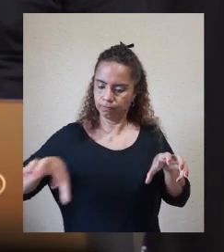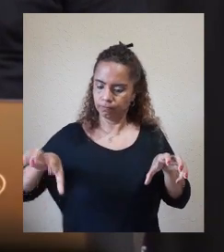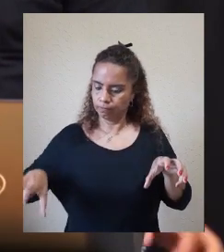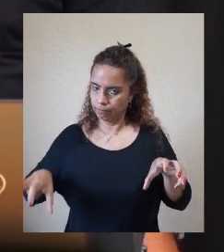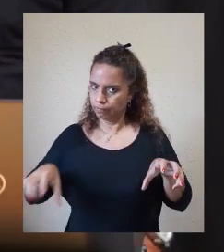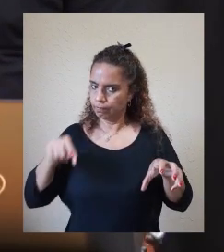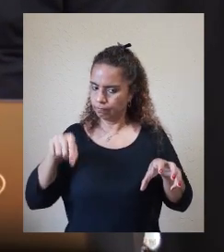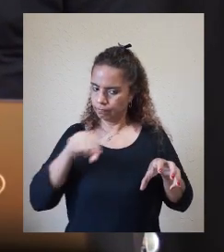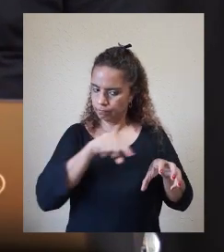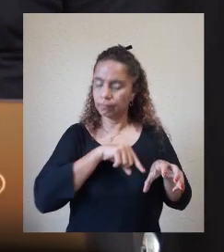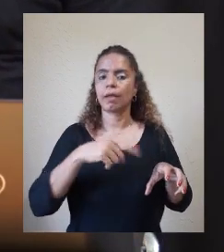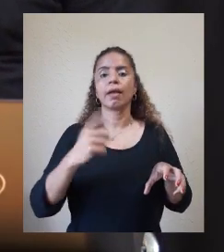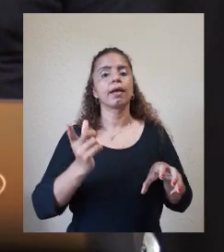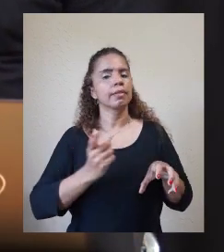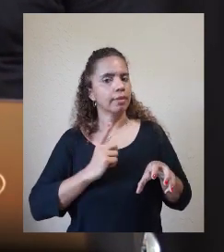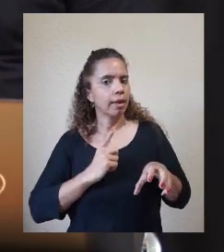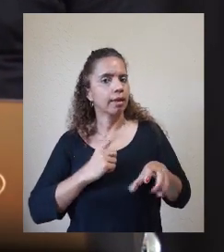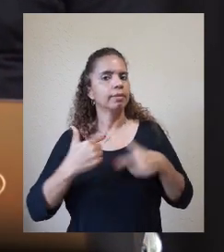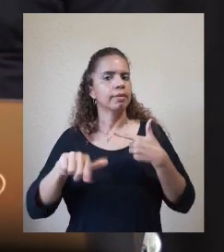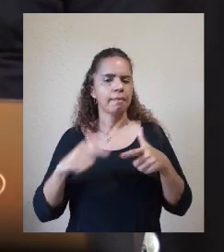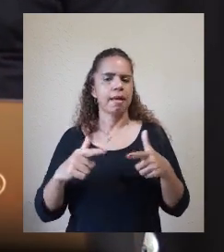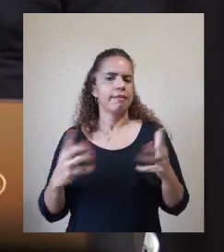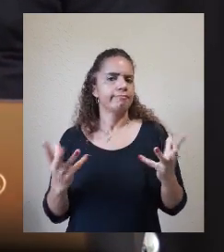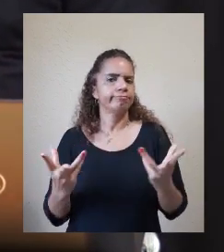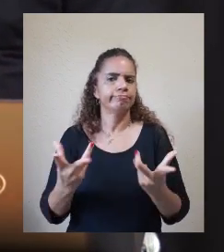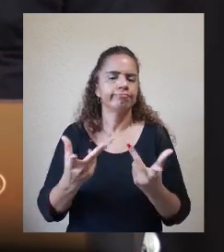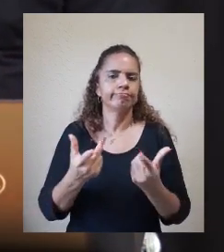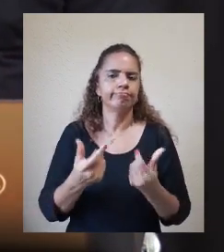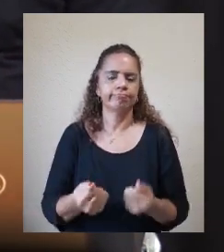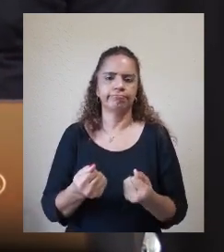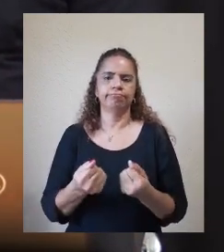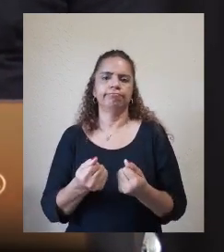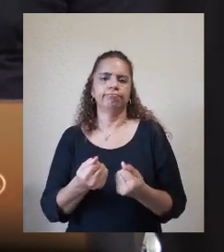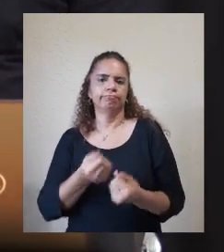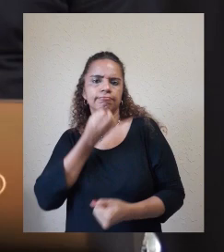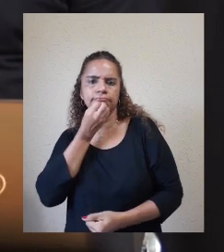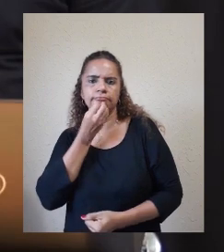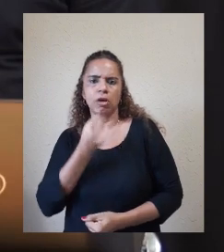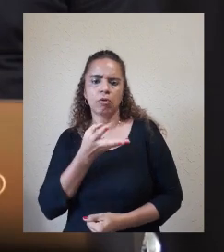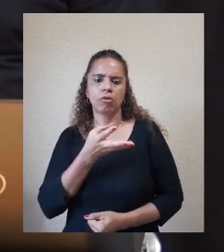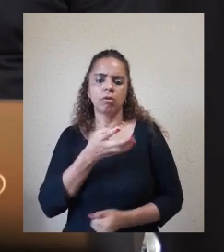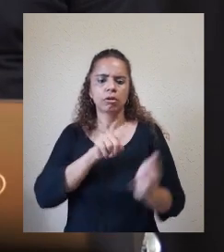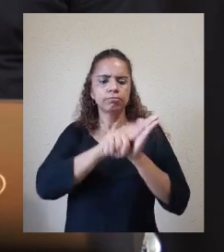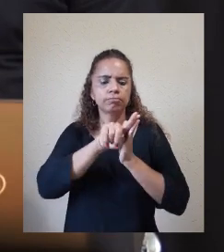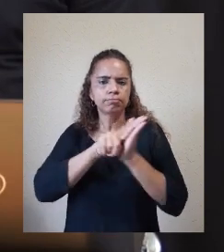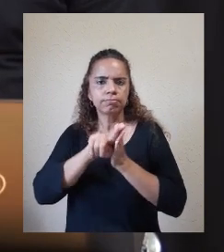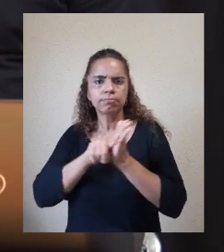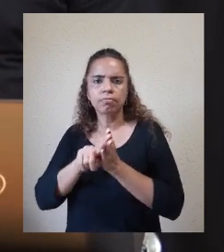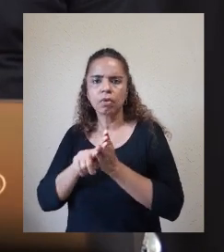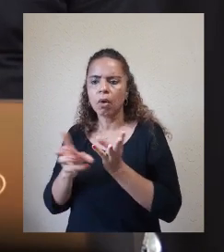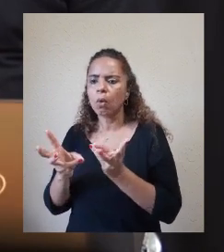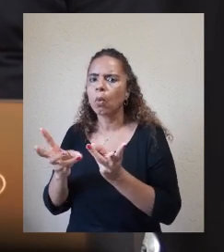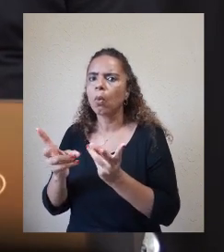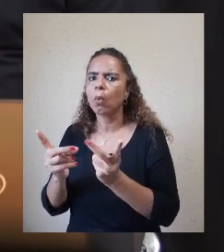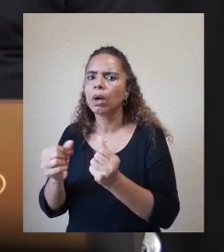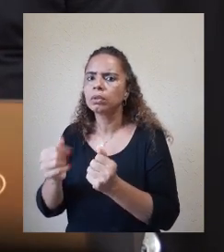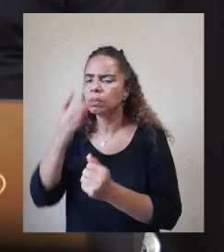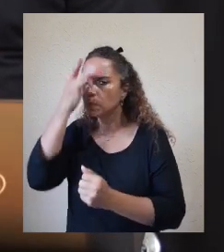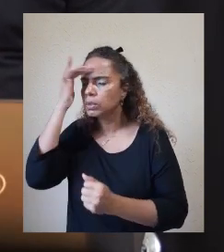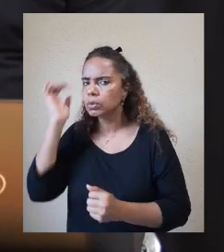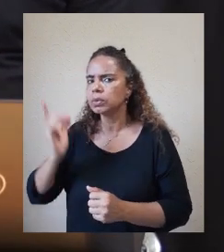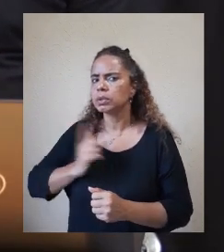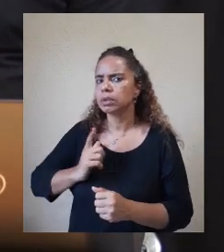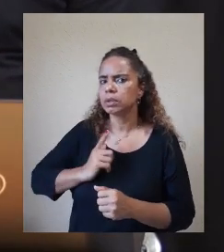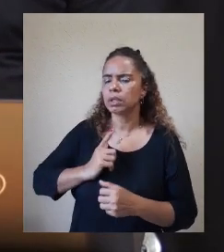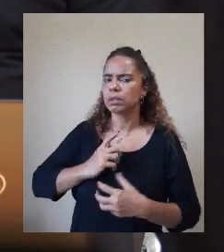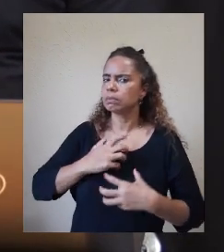exemplo, está fazendo um trabalho fantástico de rastrear os casos suspeitos, os casos